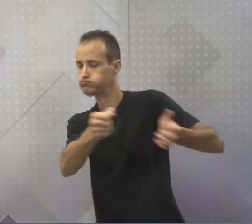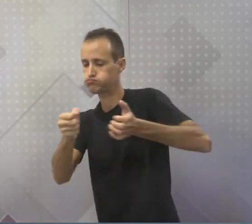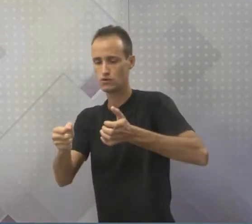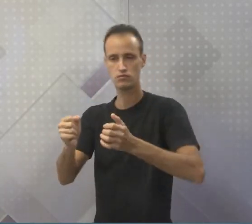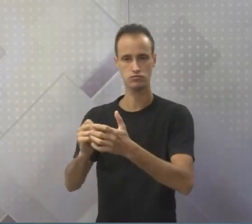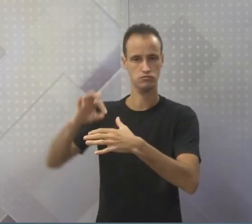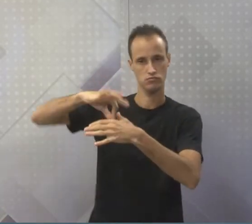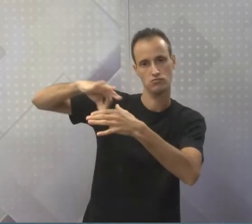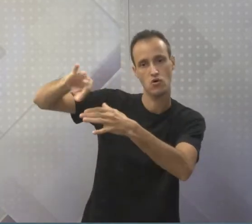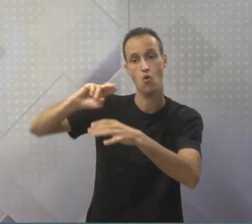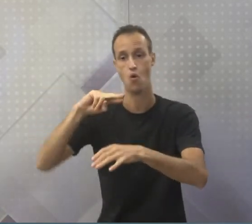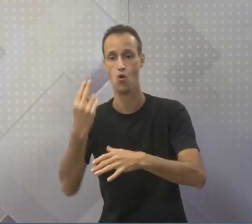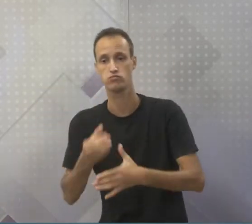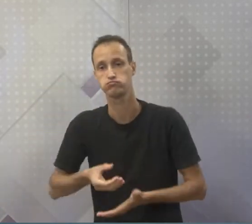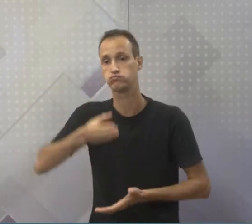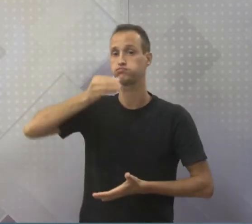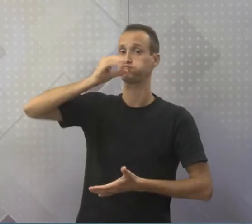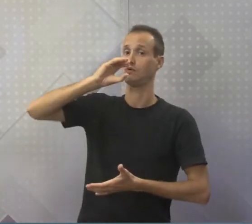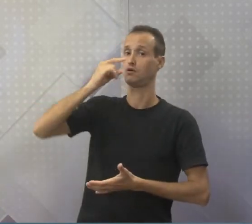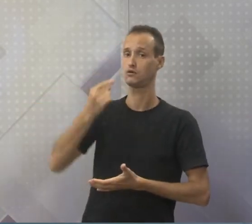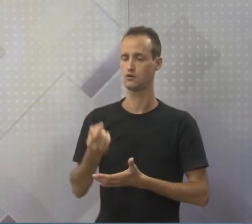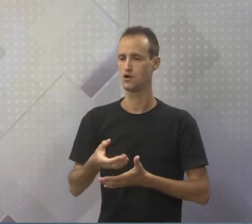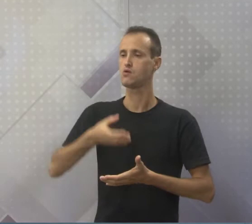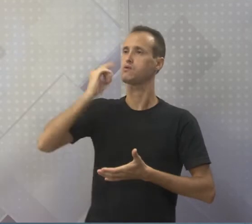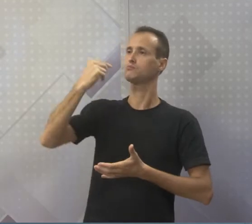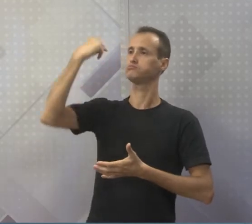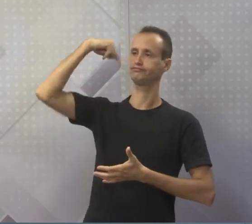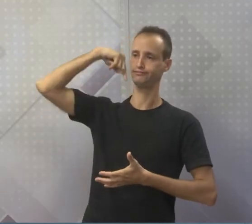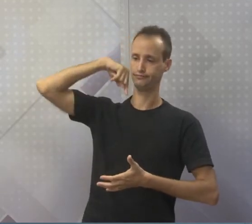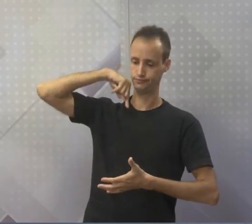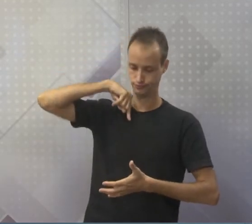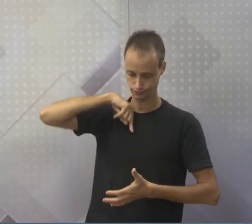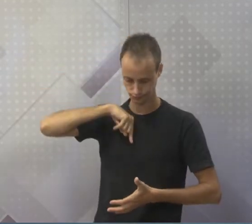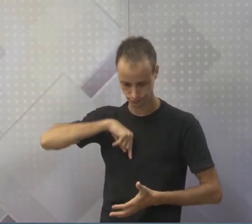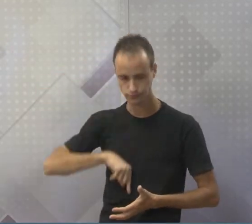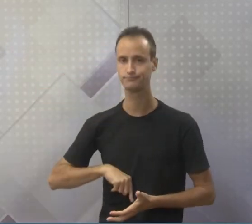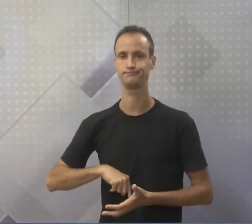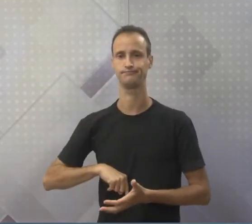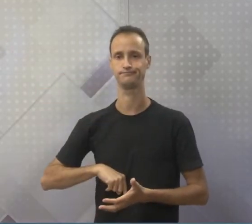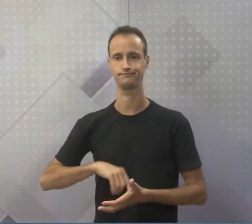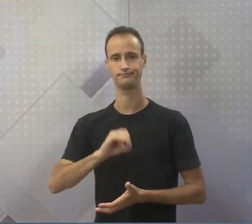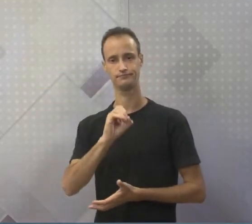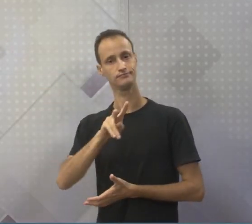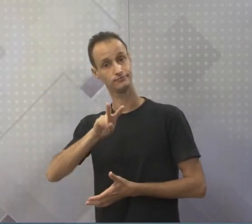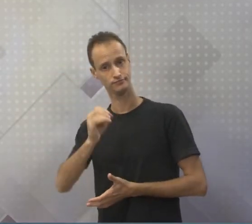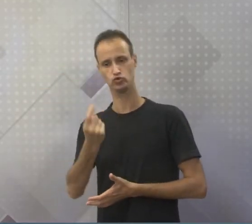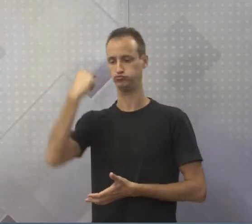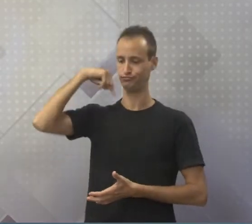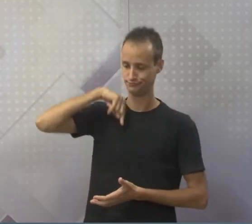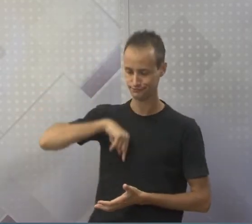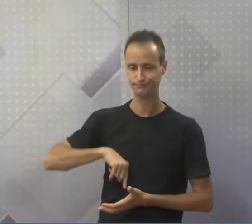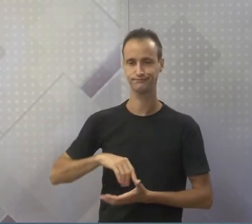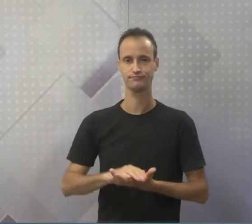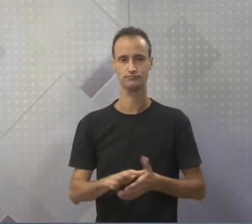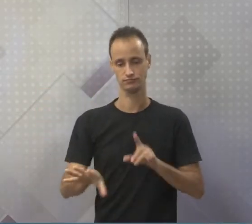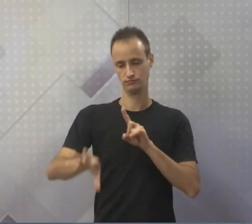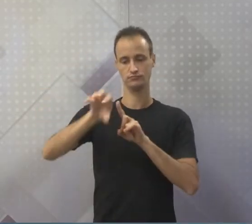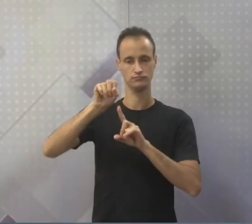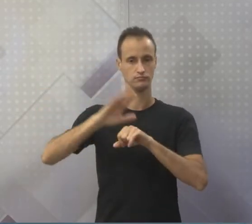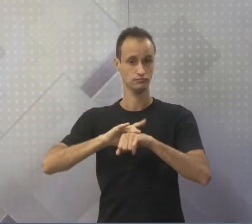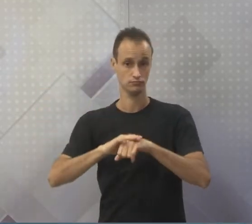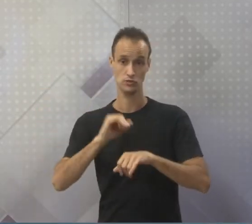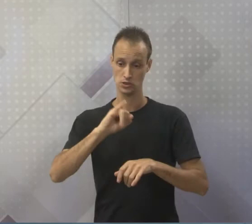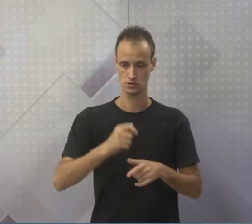então beber essa água. Se ele beber o ovo, a água contaminada com o ovo, ele já vai pegar a doença. Se